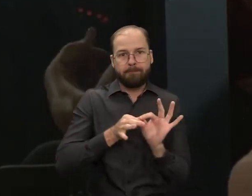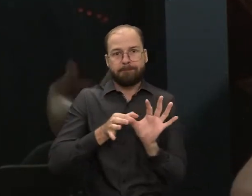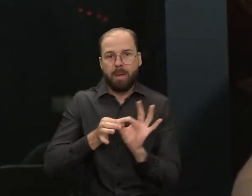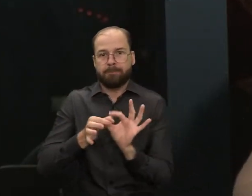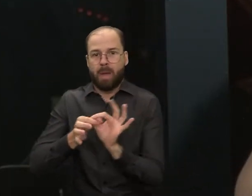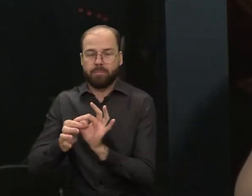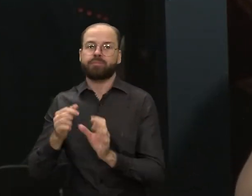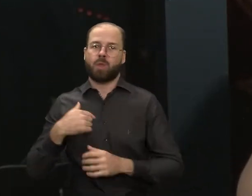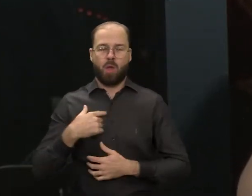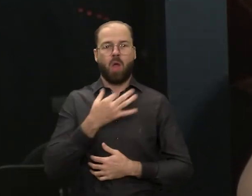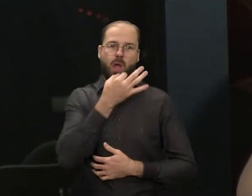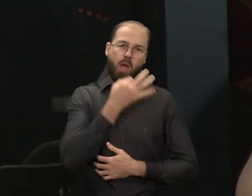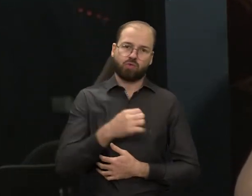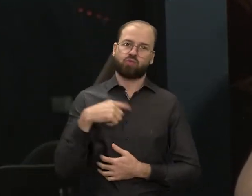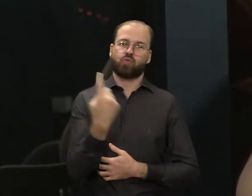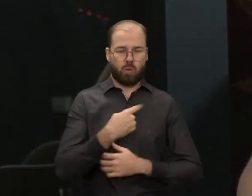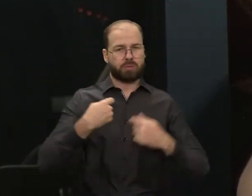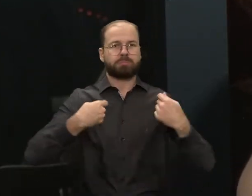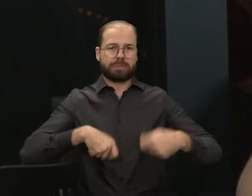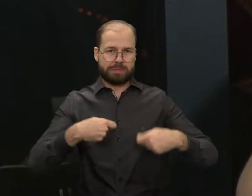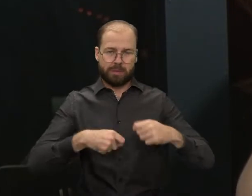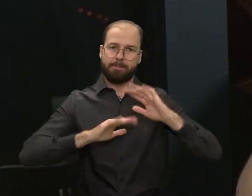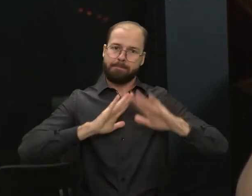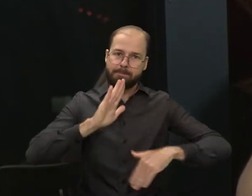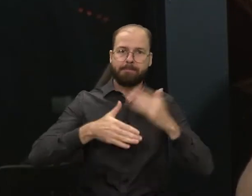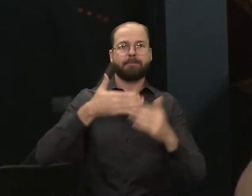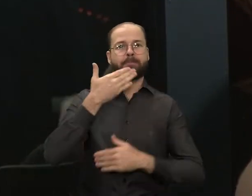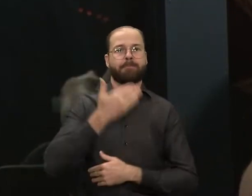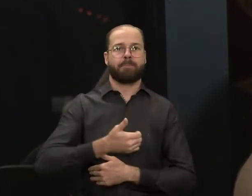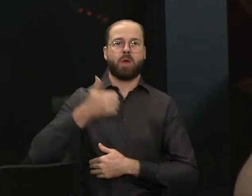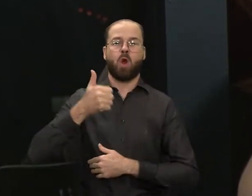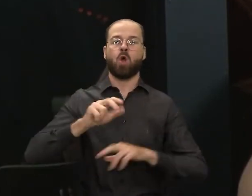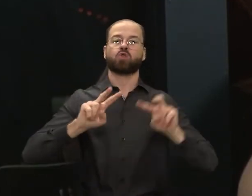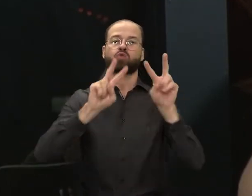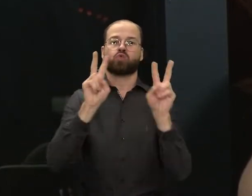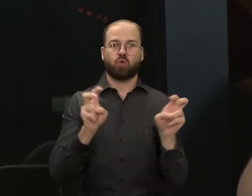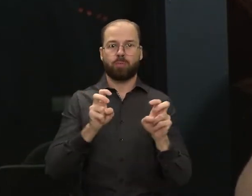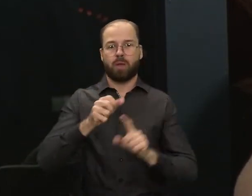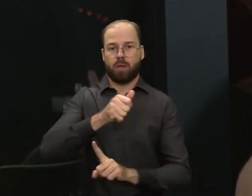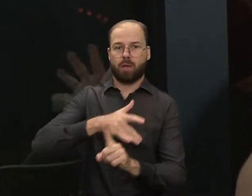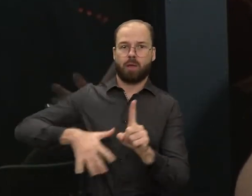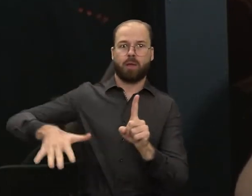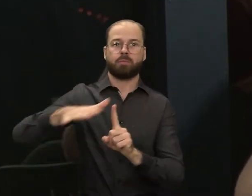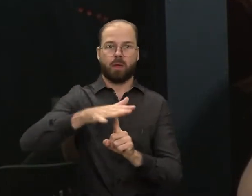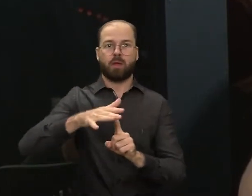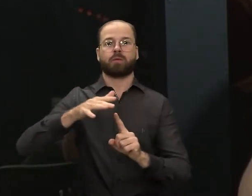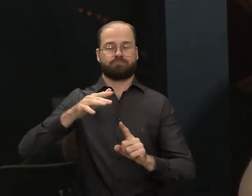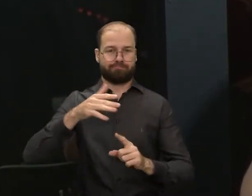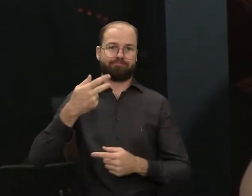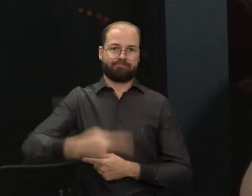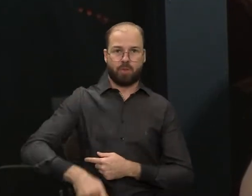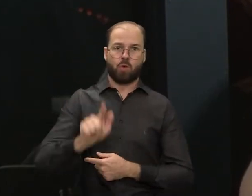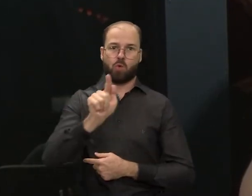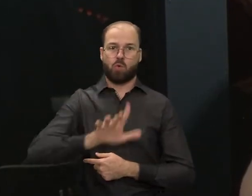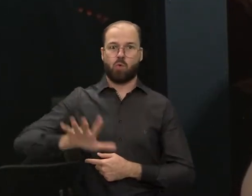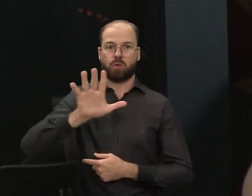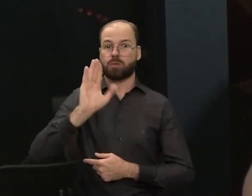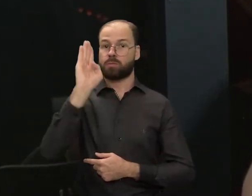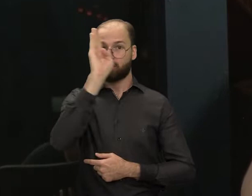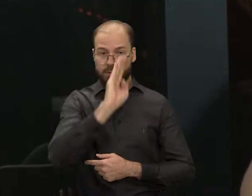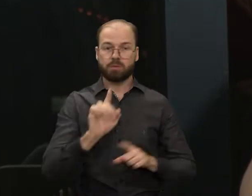gente precisa ainda avançar muito nas questões ambientais do estado de Goiás, assim como no Brasil como um todo,